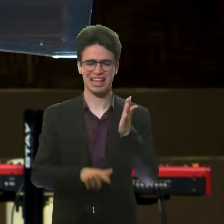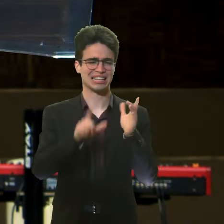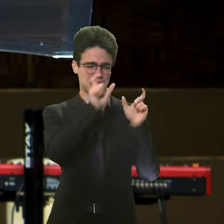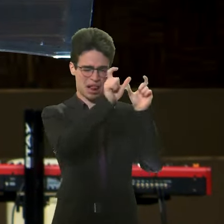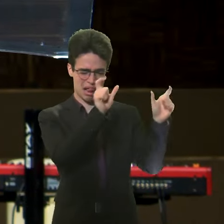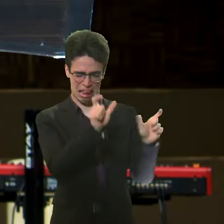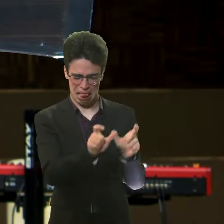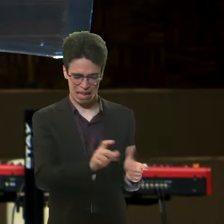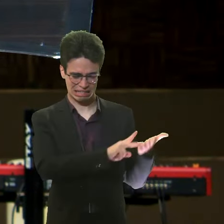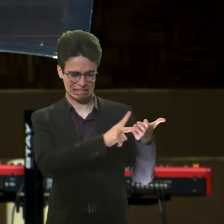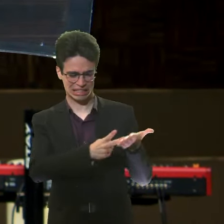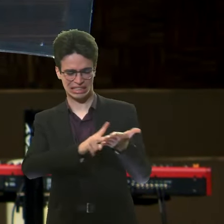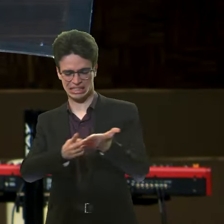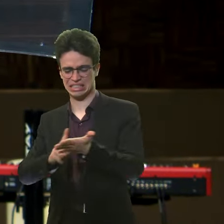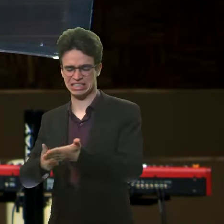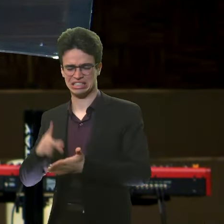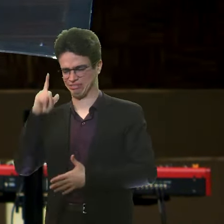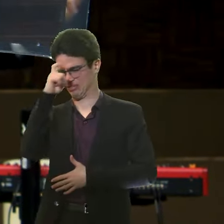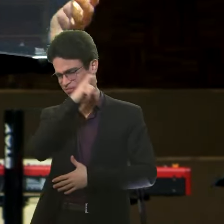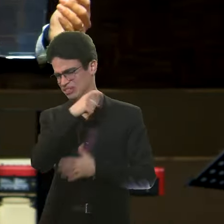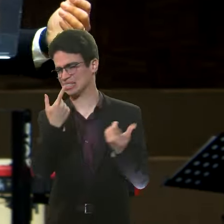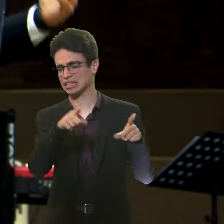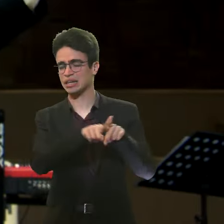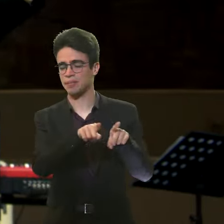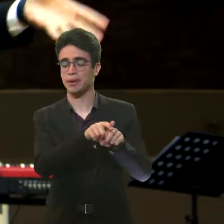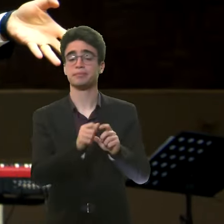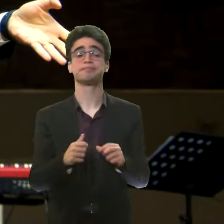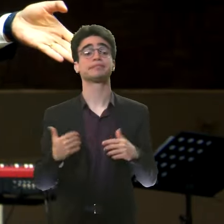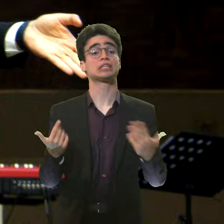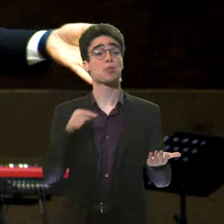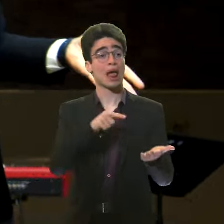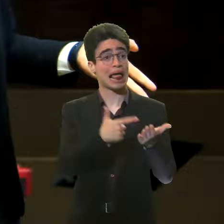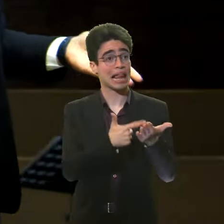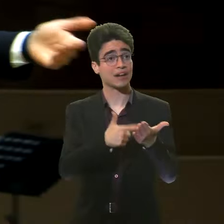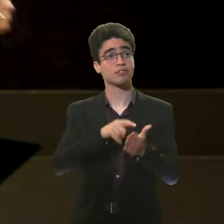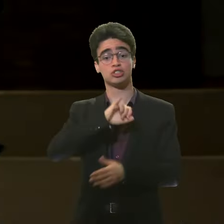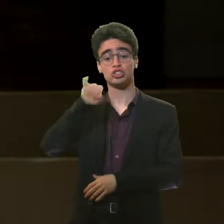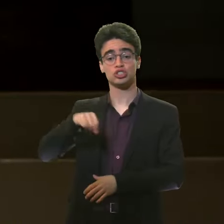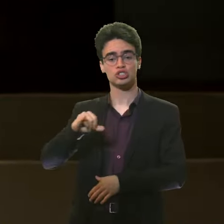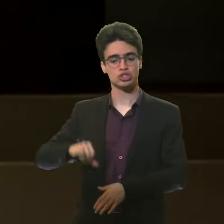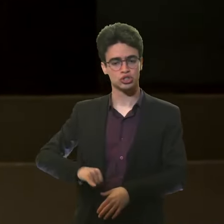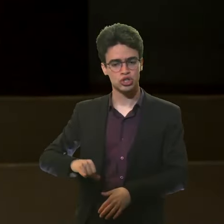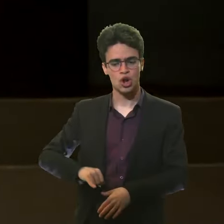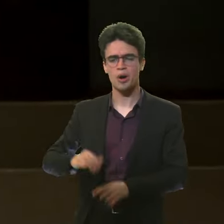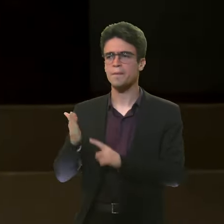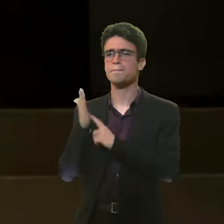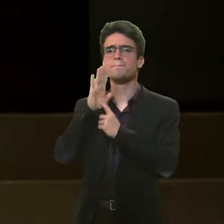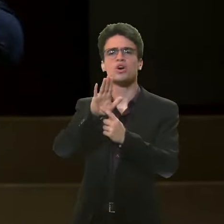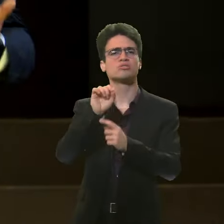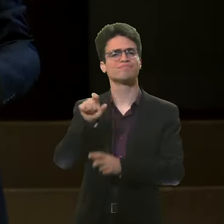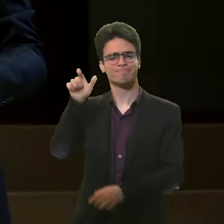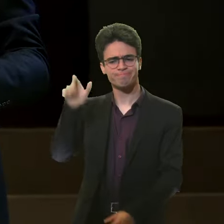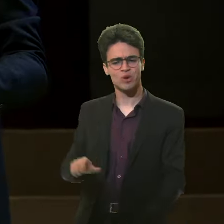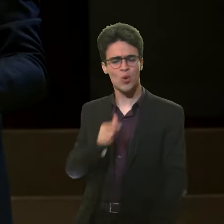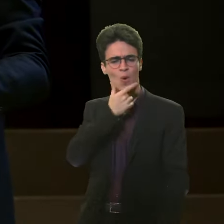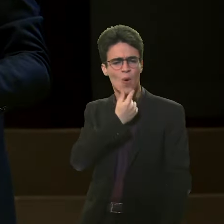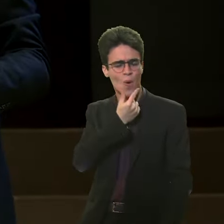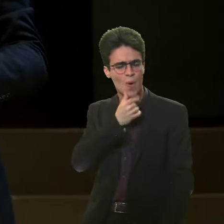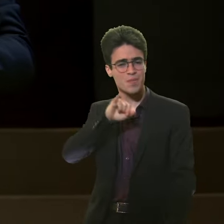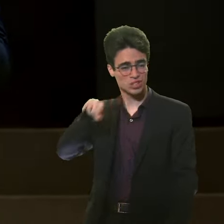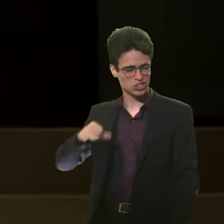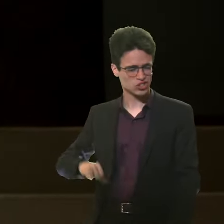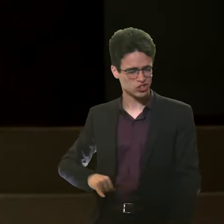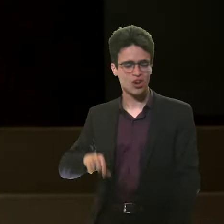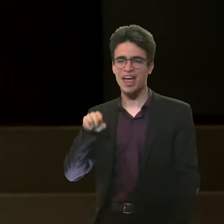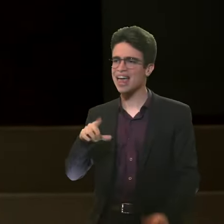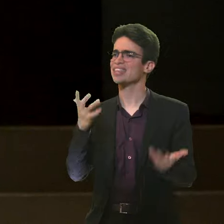de interpretação. E o livro de Jó fala desse homem que agradava a Deus, que vivia uma vida buscando agradar a Deus, mas